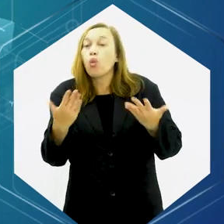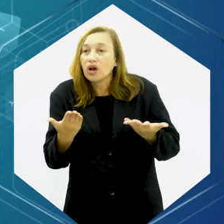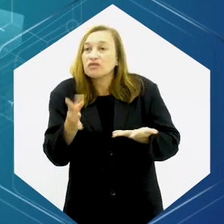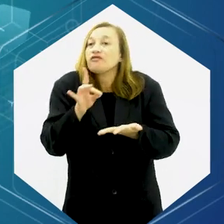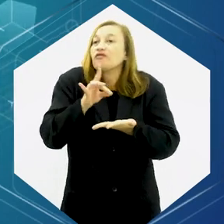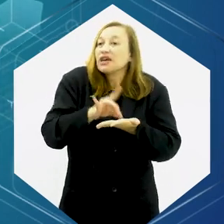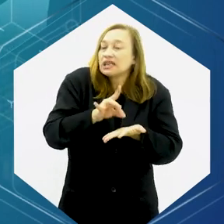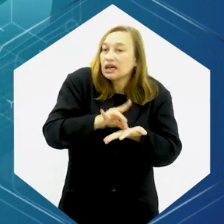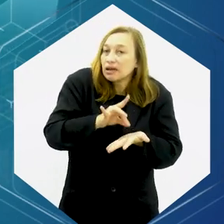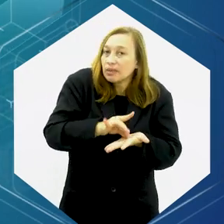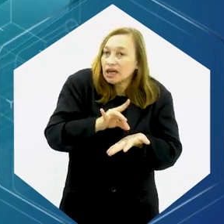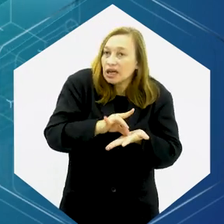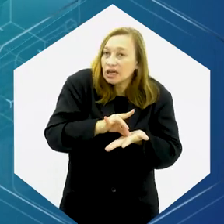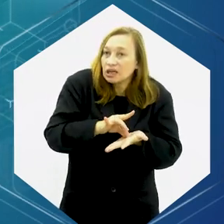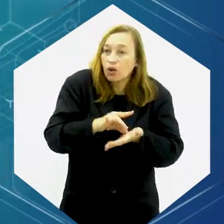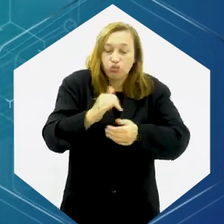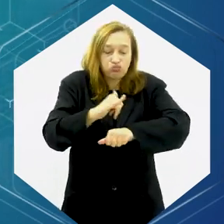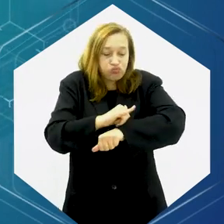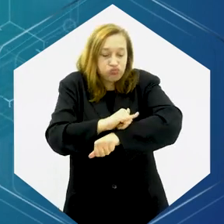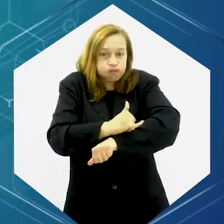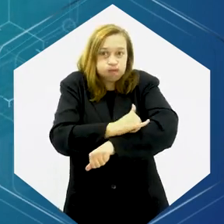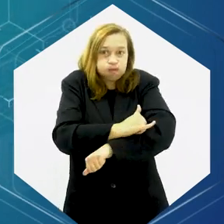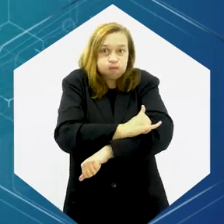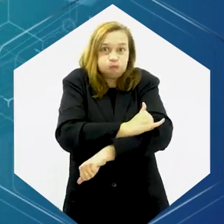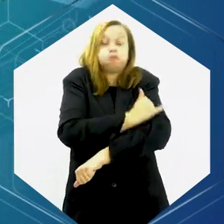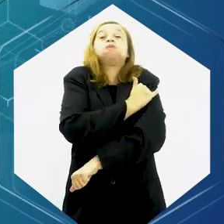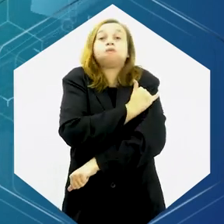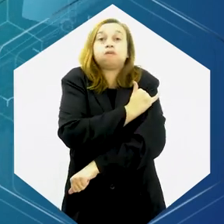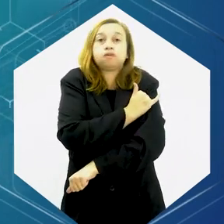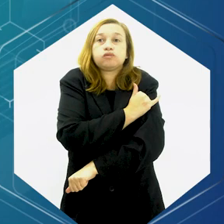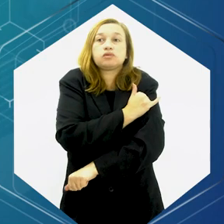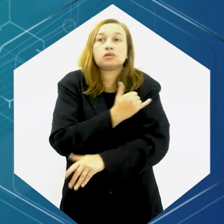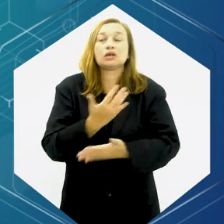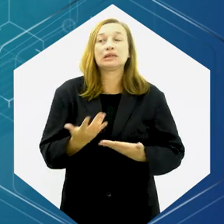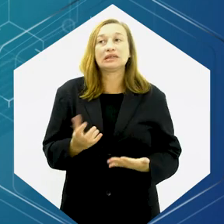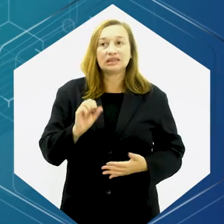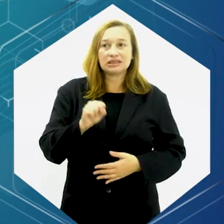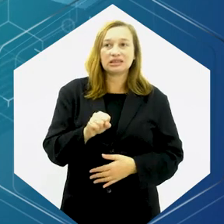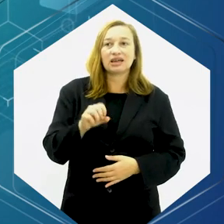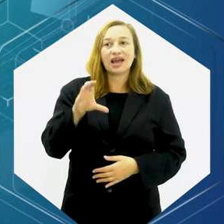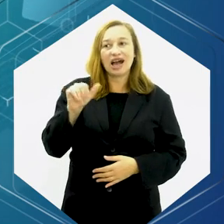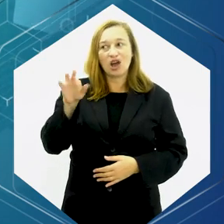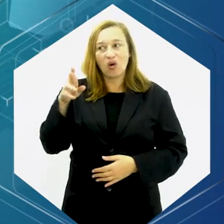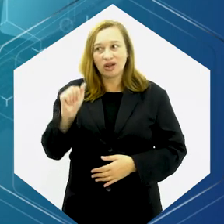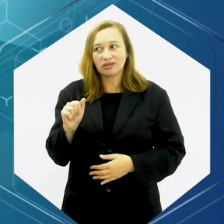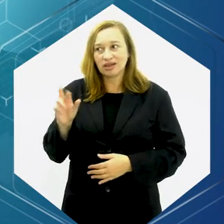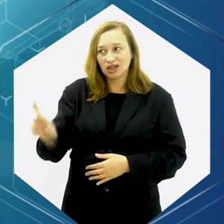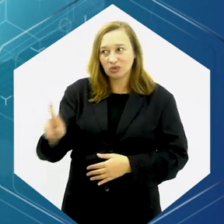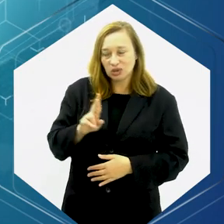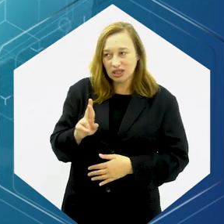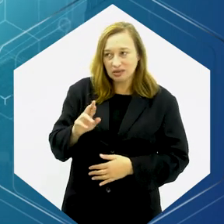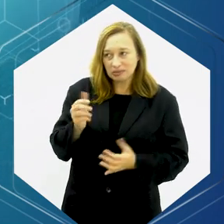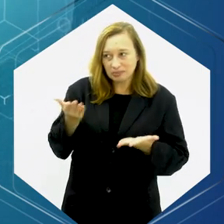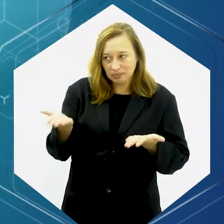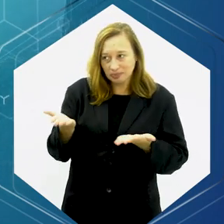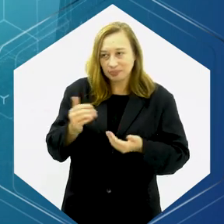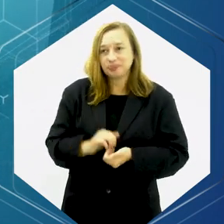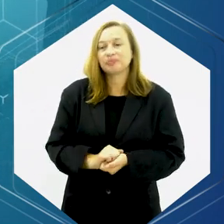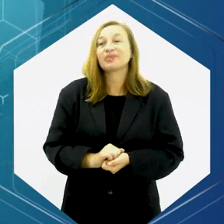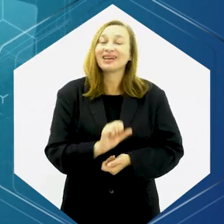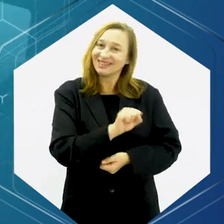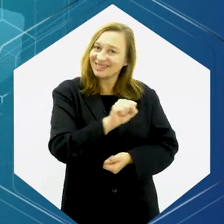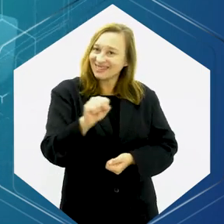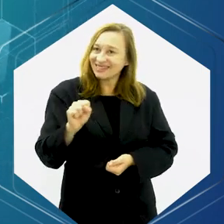quando que aquela criança realmente está num quadro de obesidade se Carolina quiser responder essa